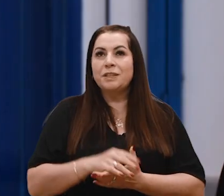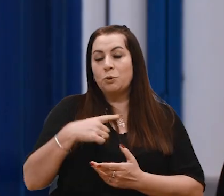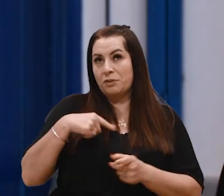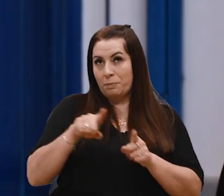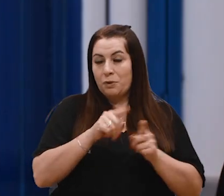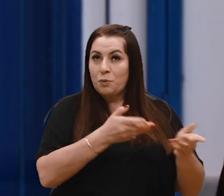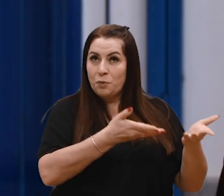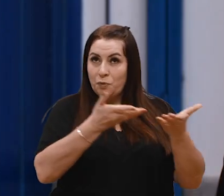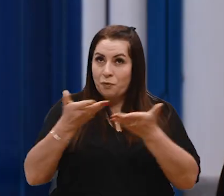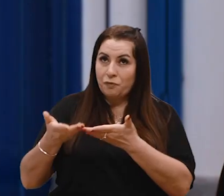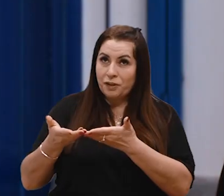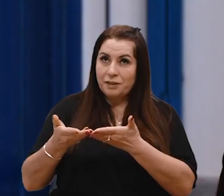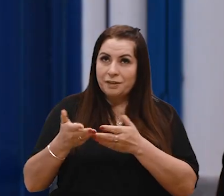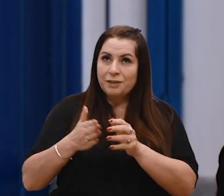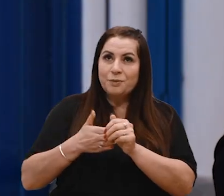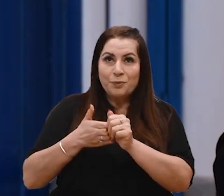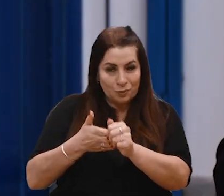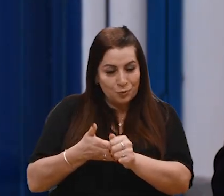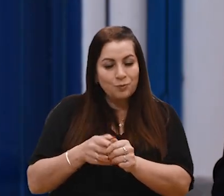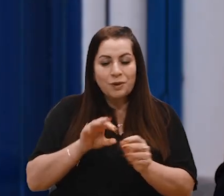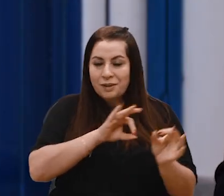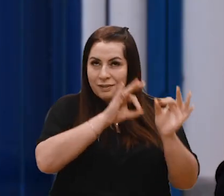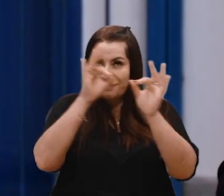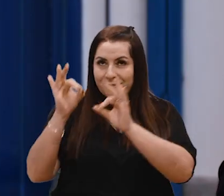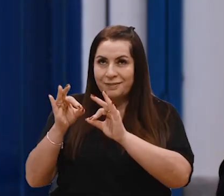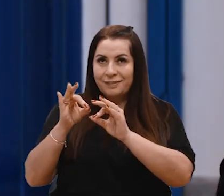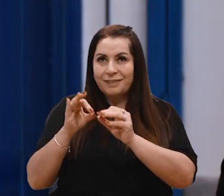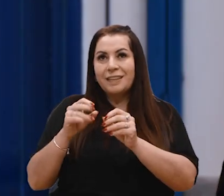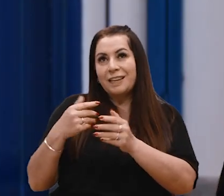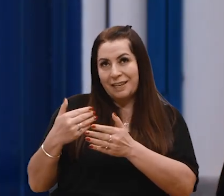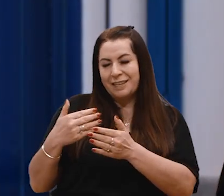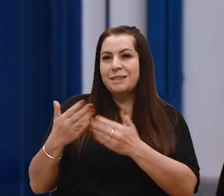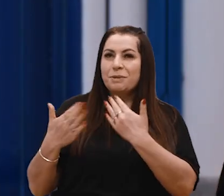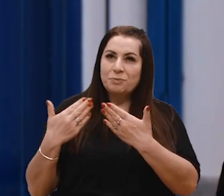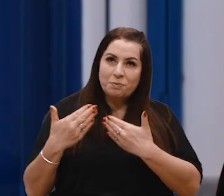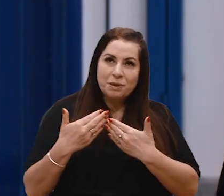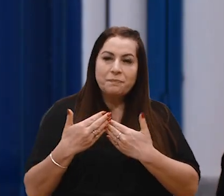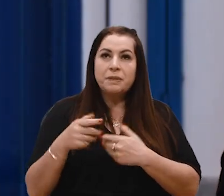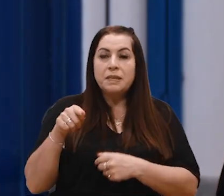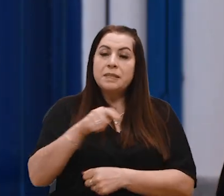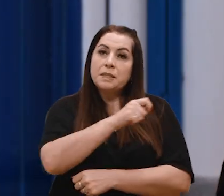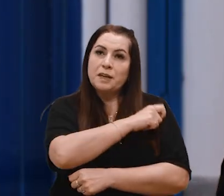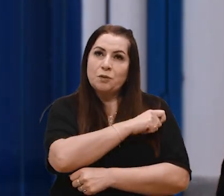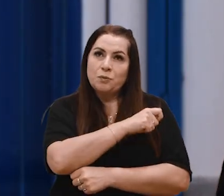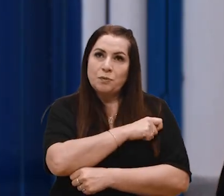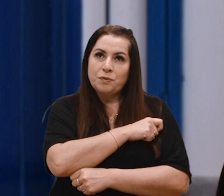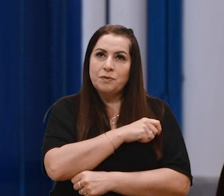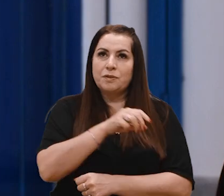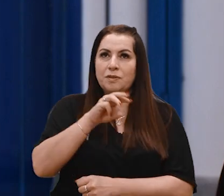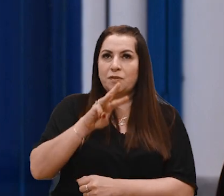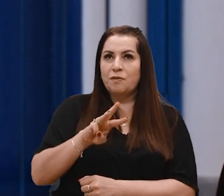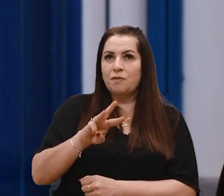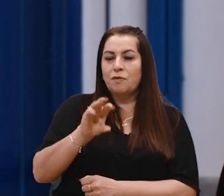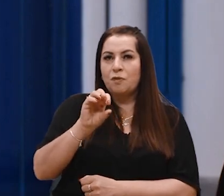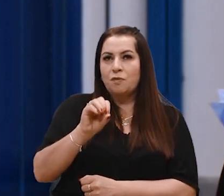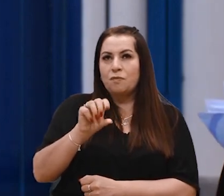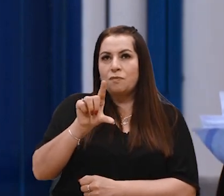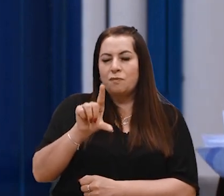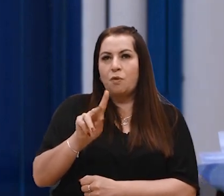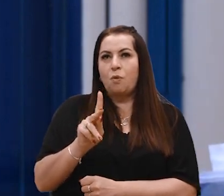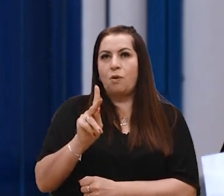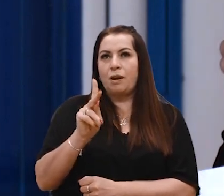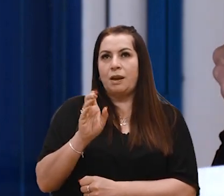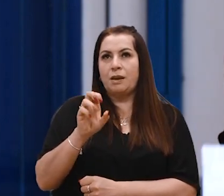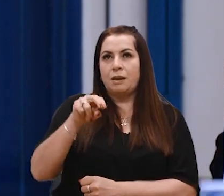aqui conosco. E eu também convido você a seguir com a gente na Roda de Saberes. Esse estudante é o